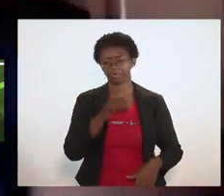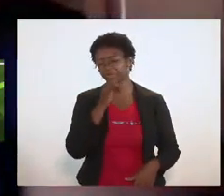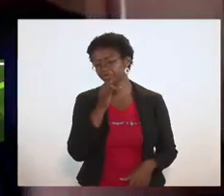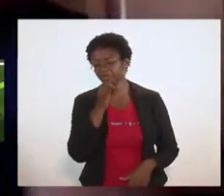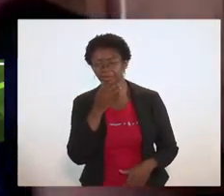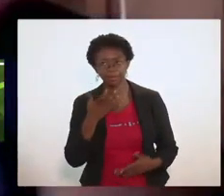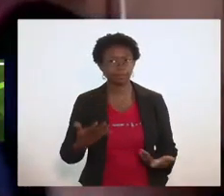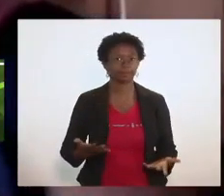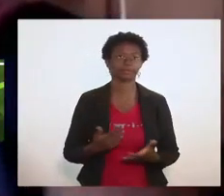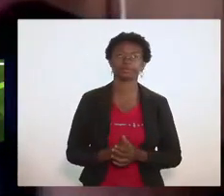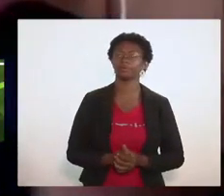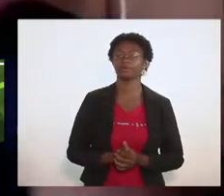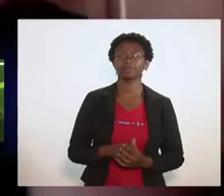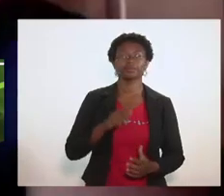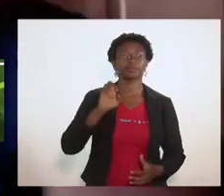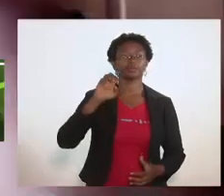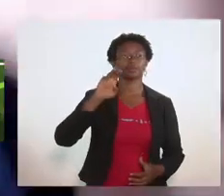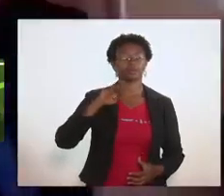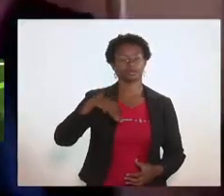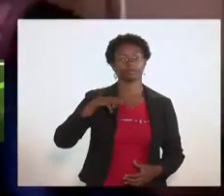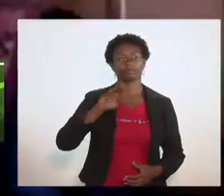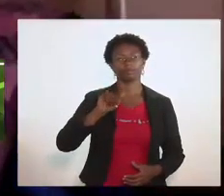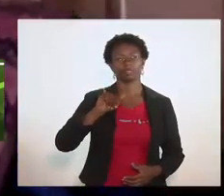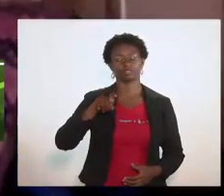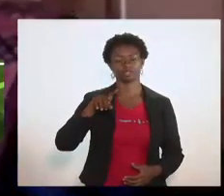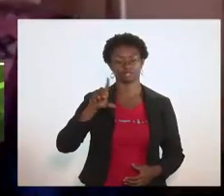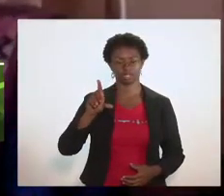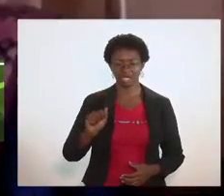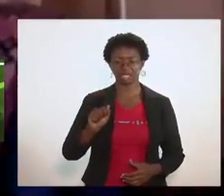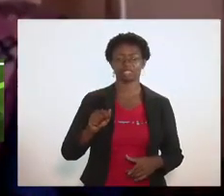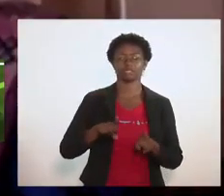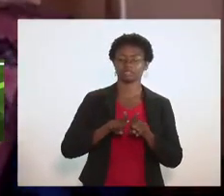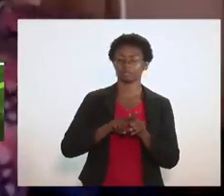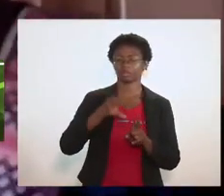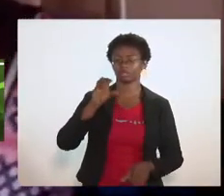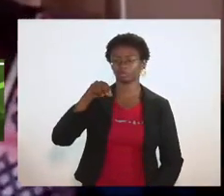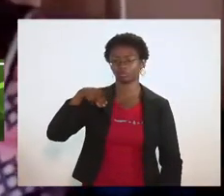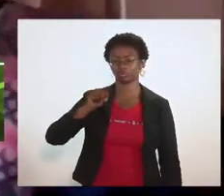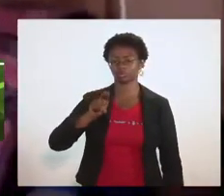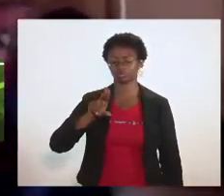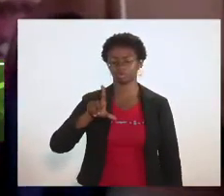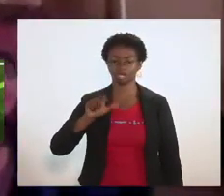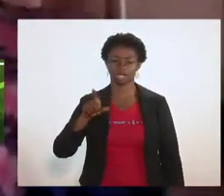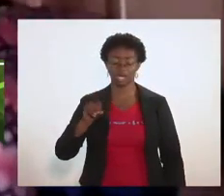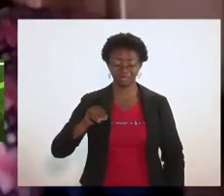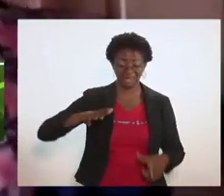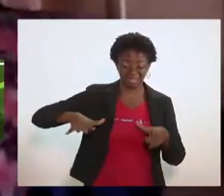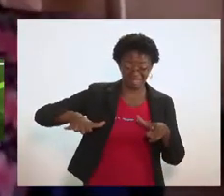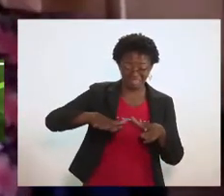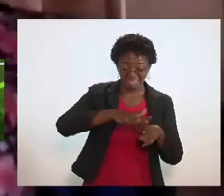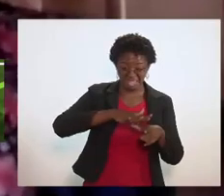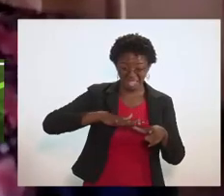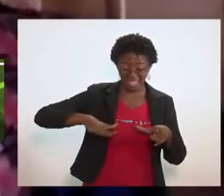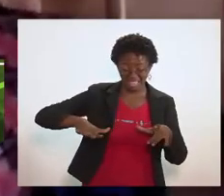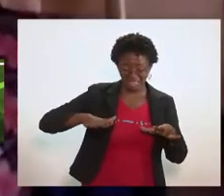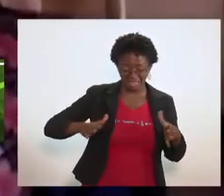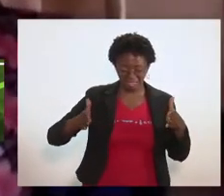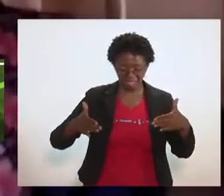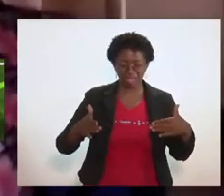determinados espaços da religião islâmica são espaços e solos